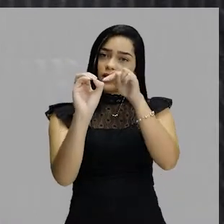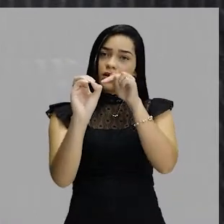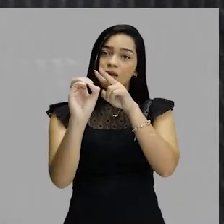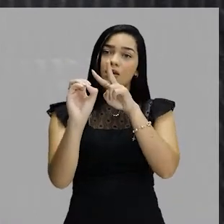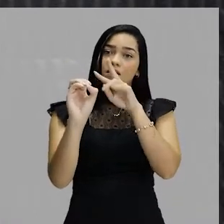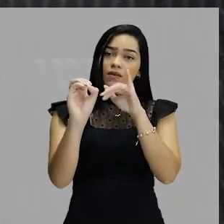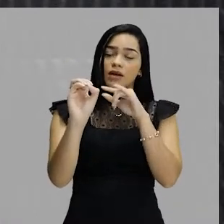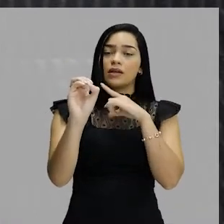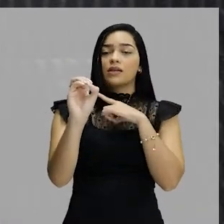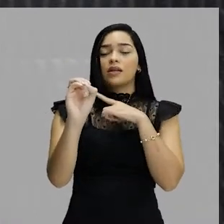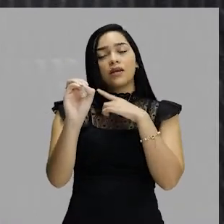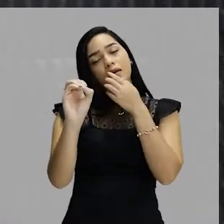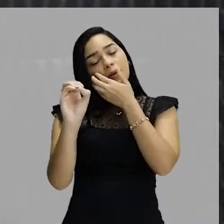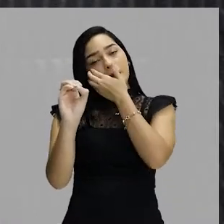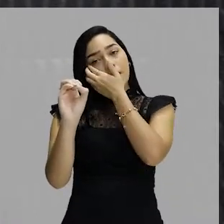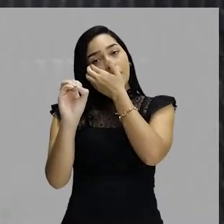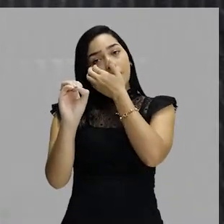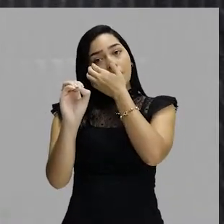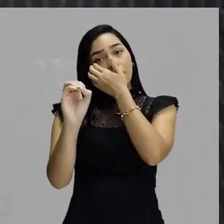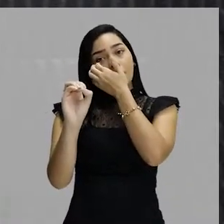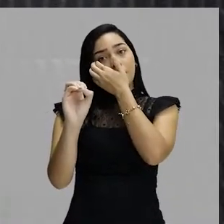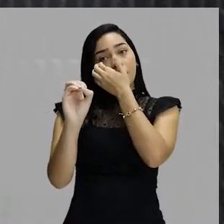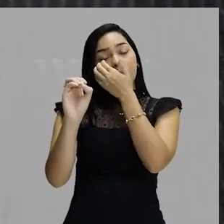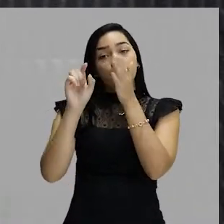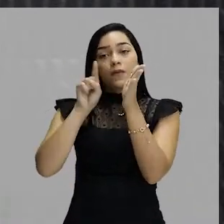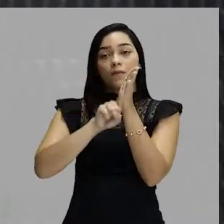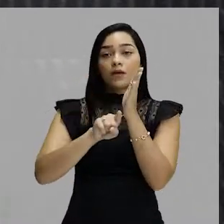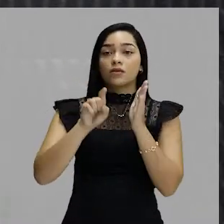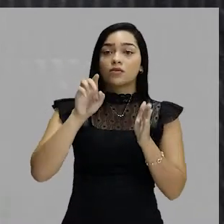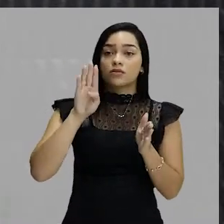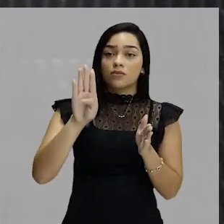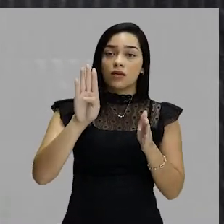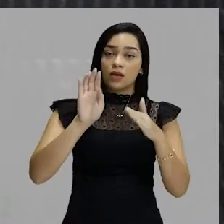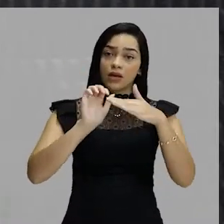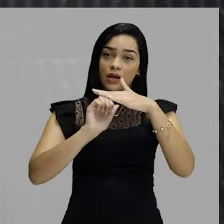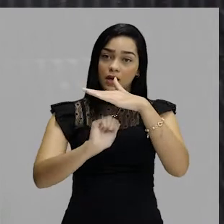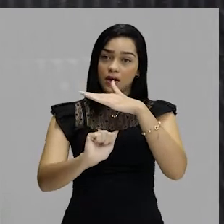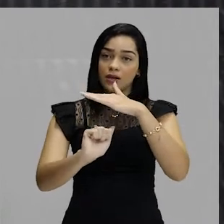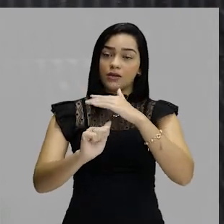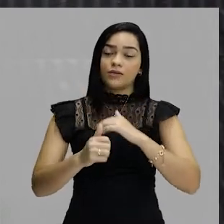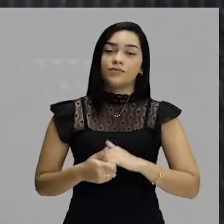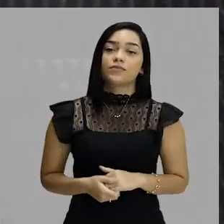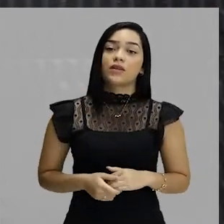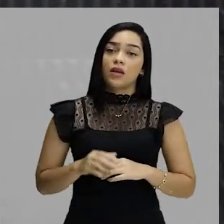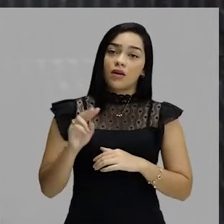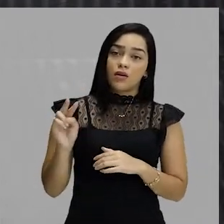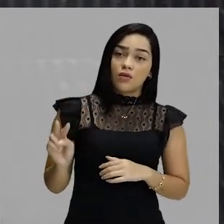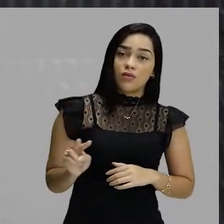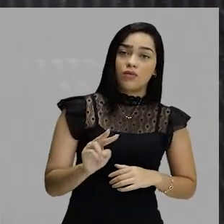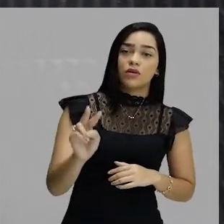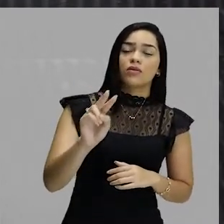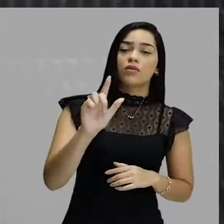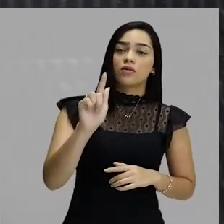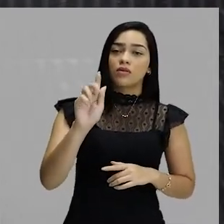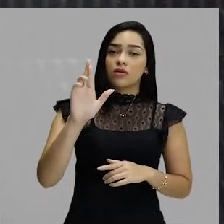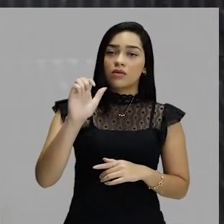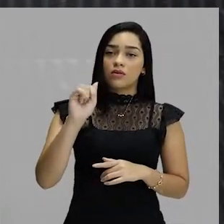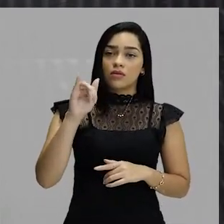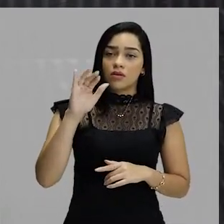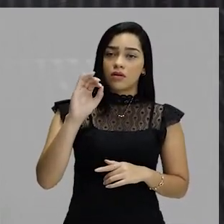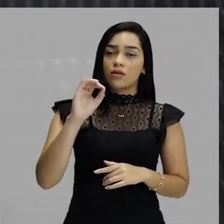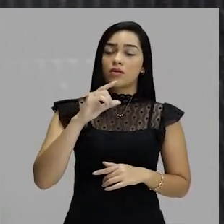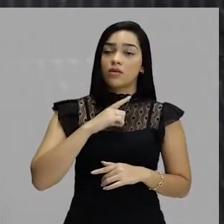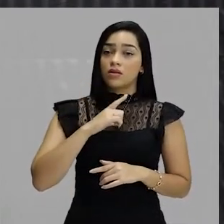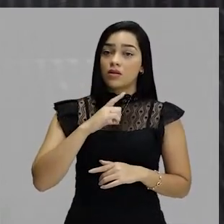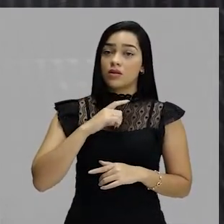ele vale exatamente menos b sobre a, que é o valor onde o gráfico intercepta o eixo